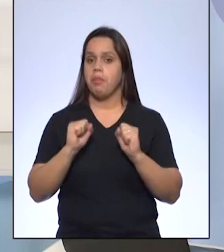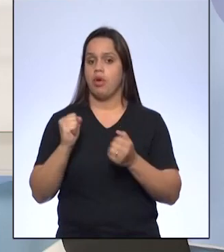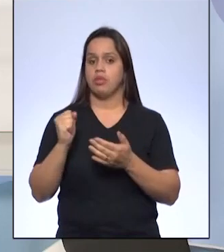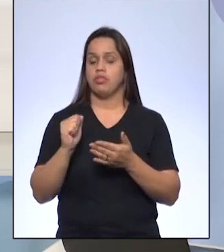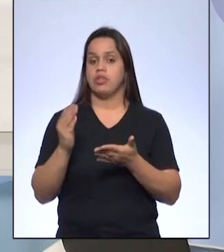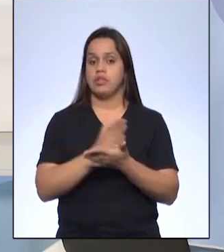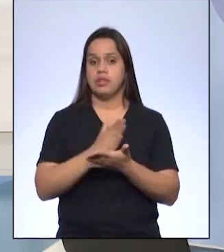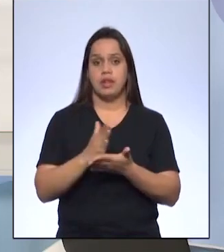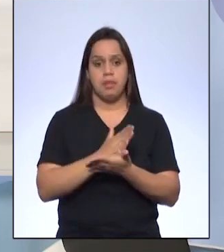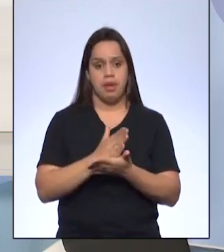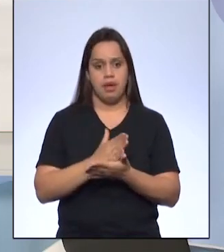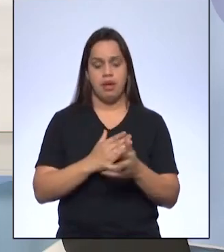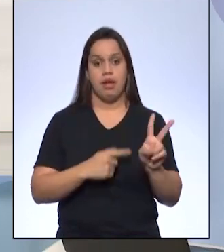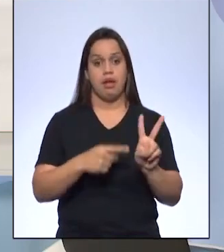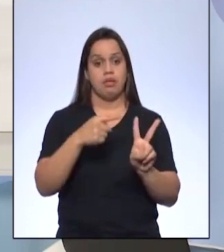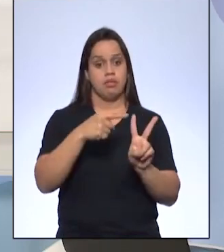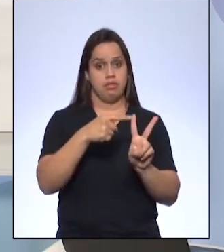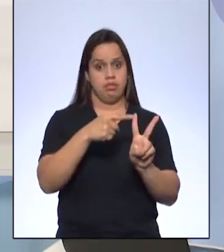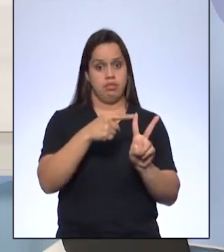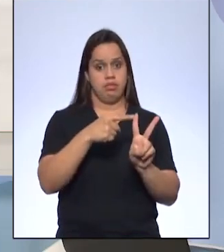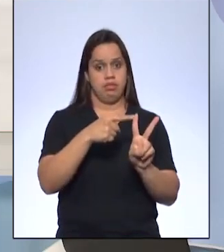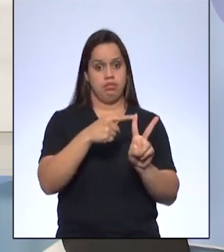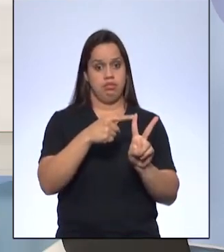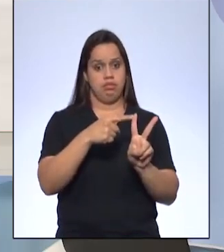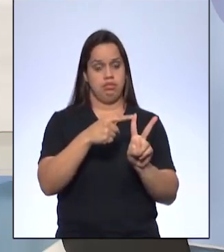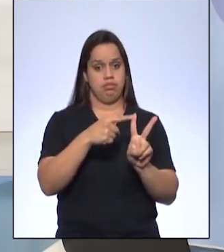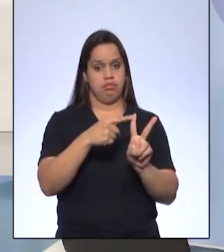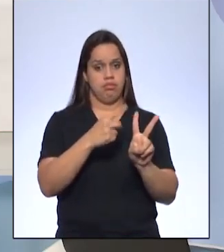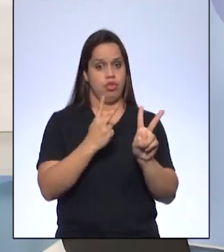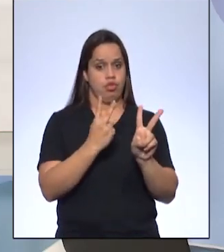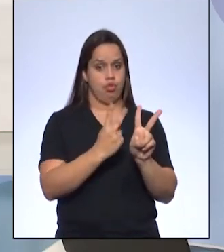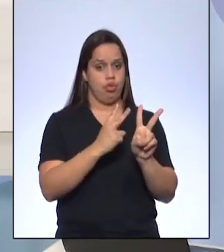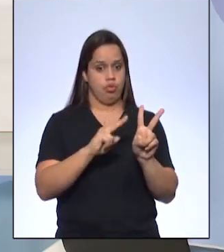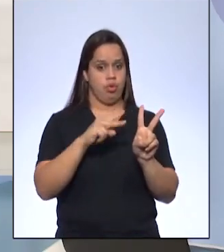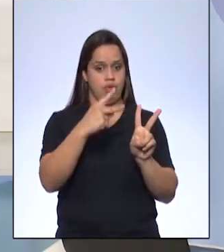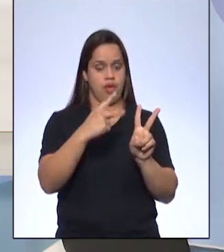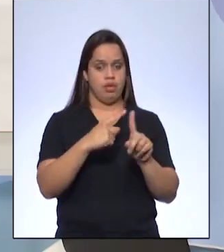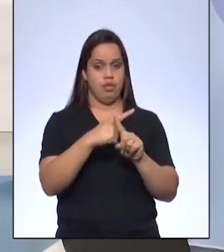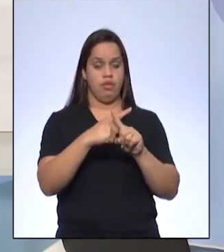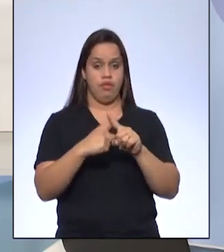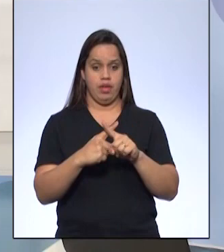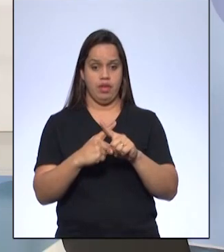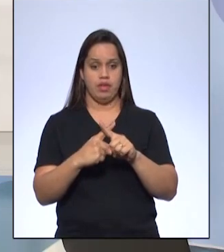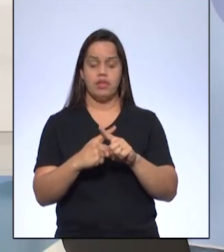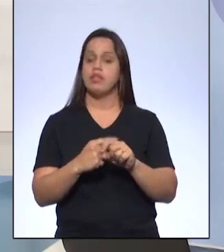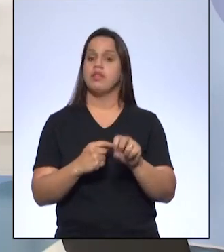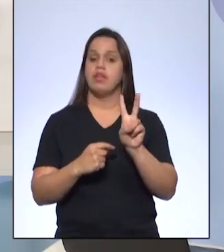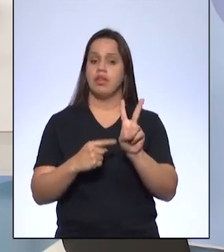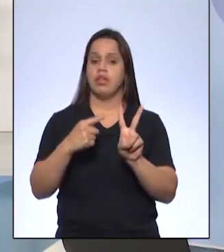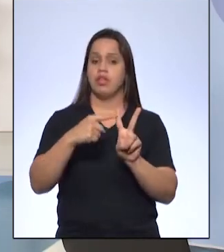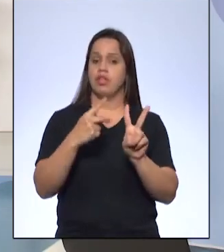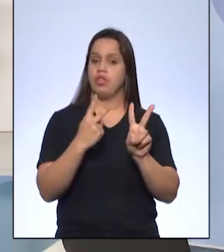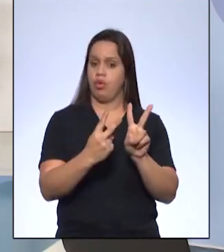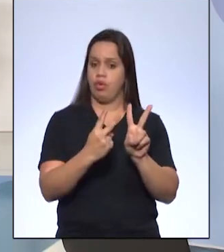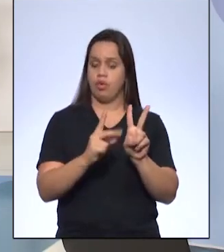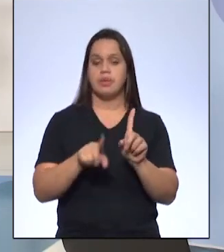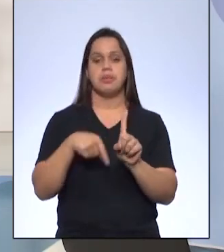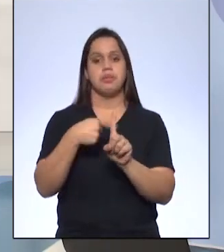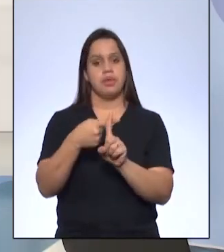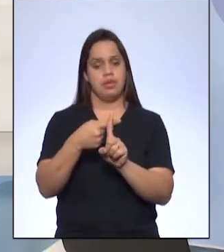ó, como raiz quadrada de 2 ao quadrado, vezes raiz quadrada de 2,